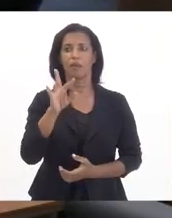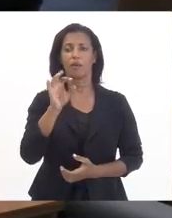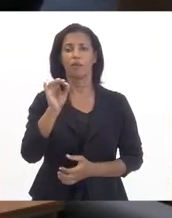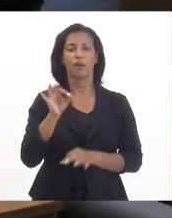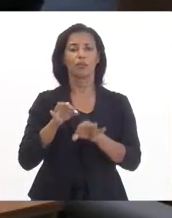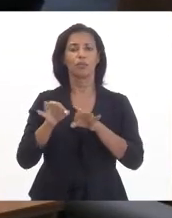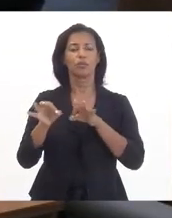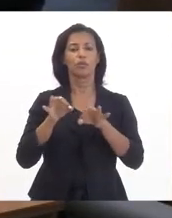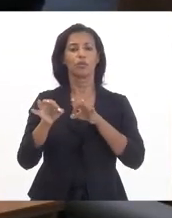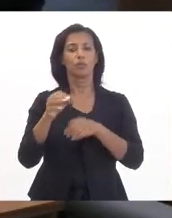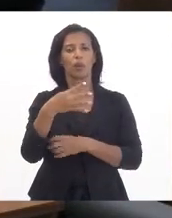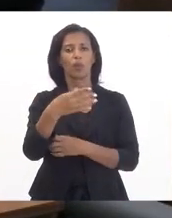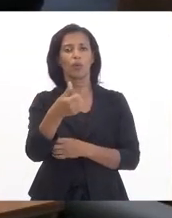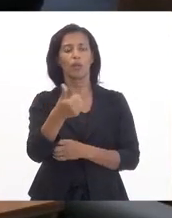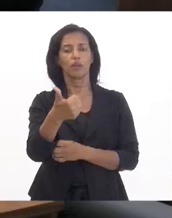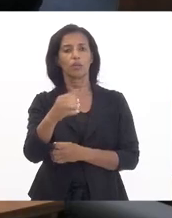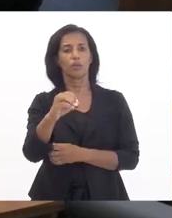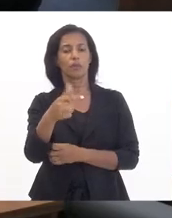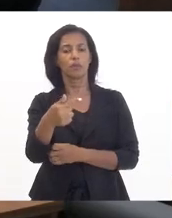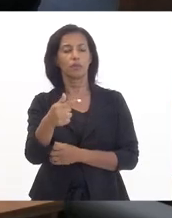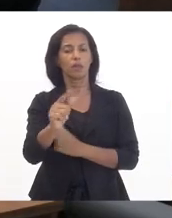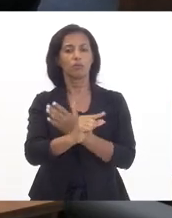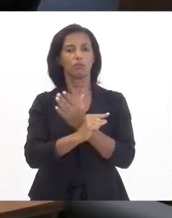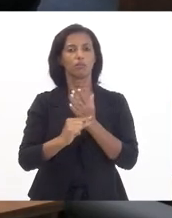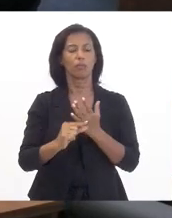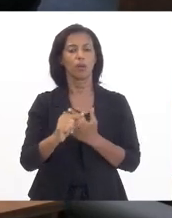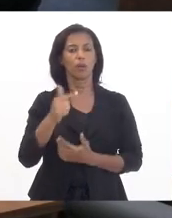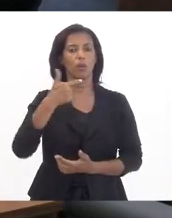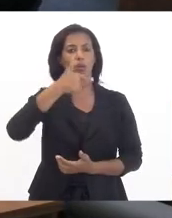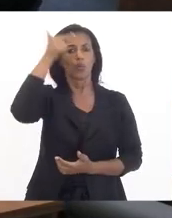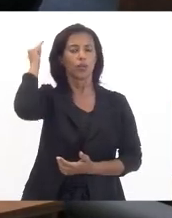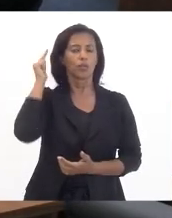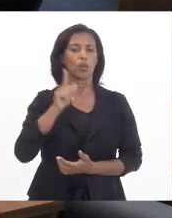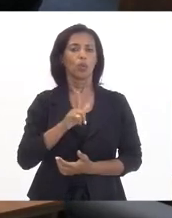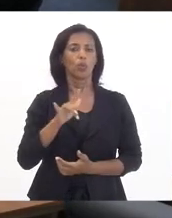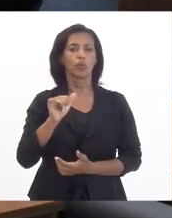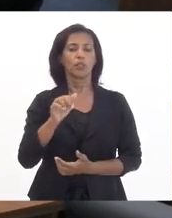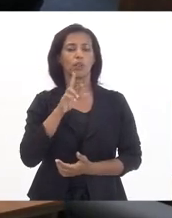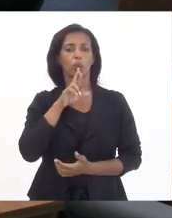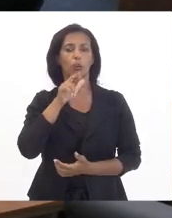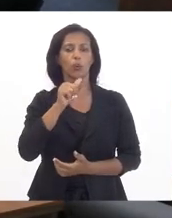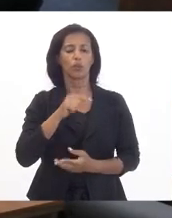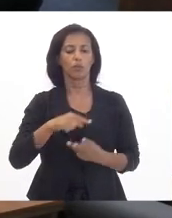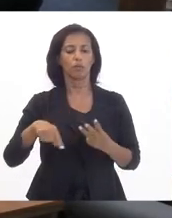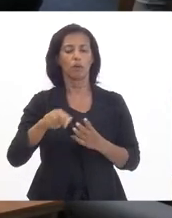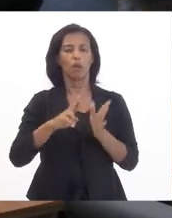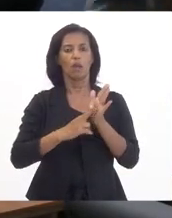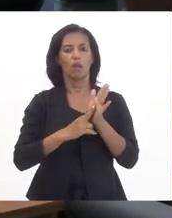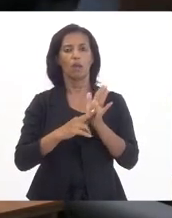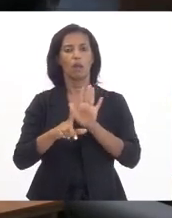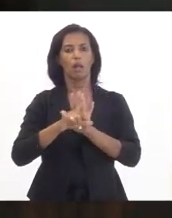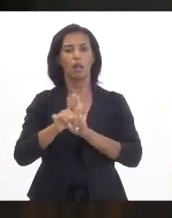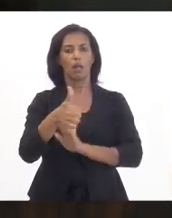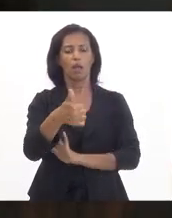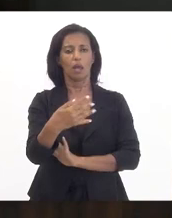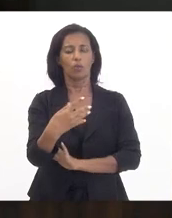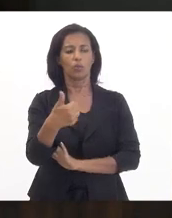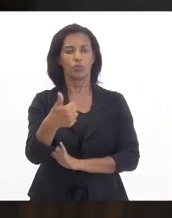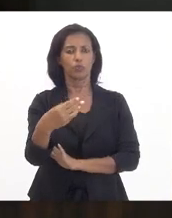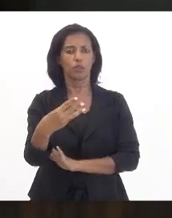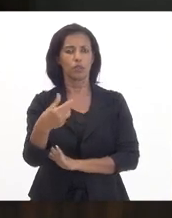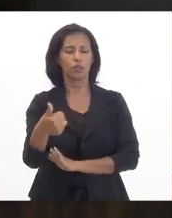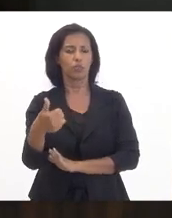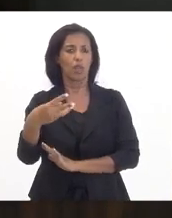ao projeto de lei 4107 de 21, de autoria dos deputados Luiz Paulo, Lucim e Rodrigo Amorim. Regulamenta a Lei Federal 14.131, de